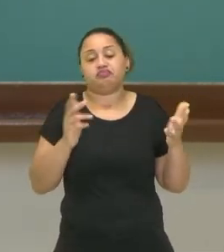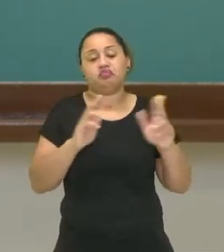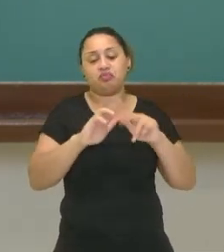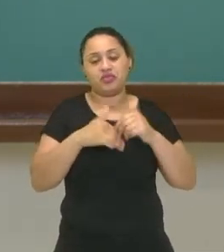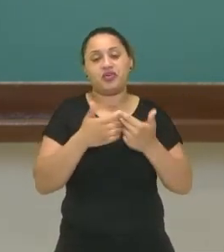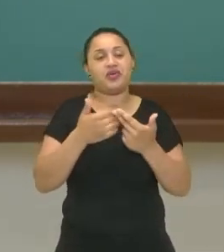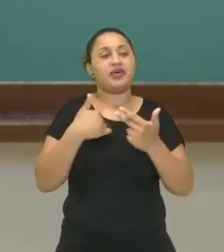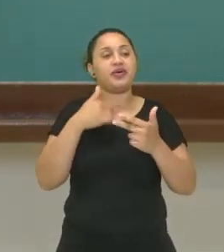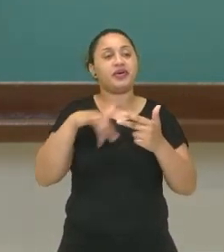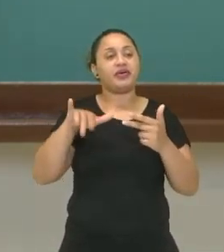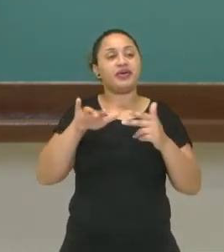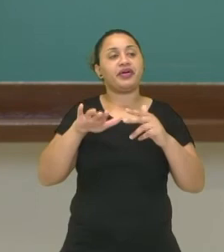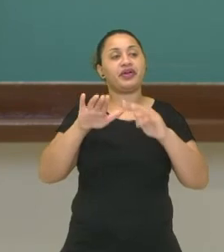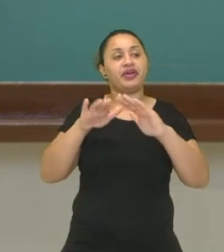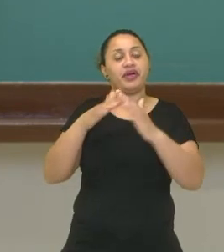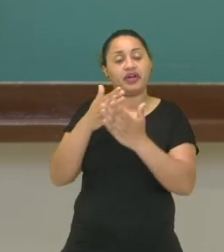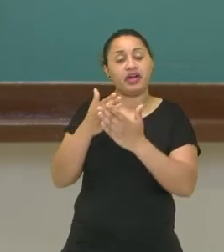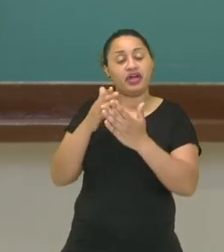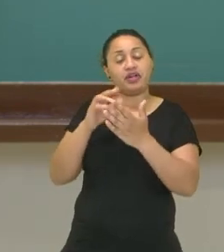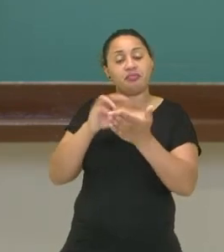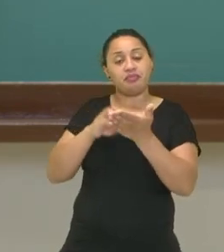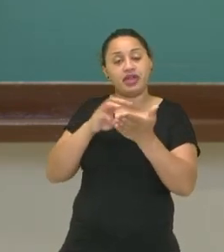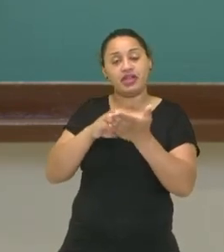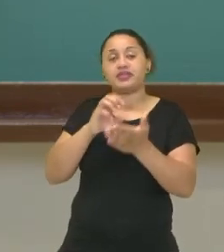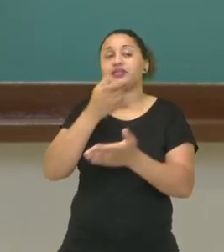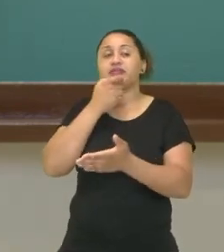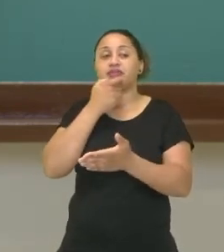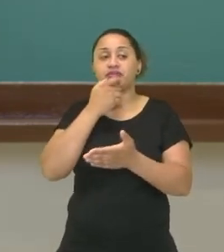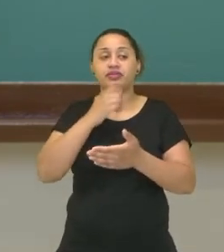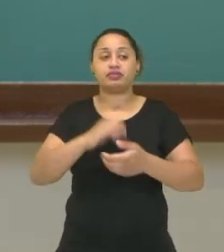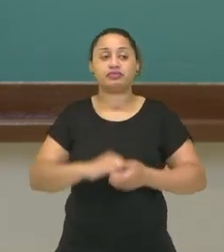pela escola inglesa.